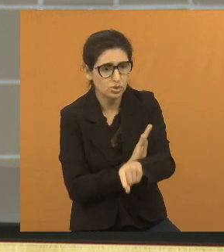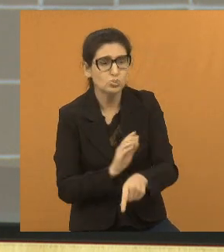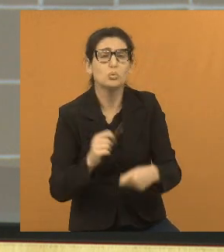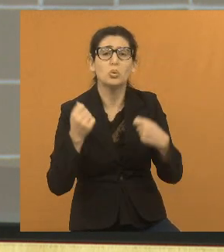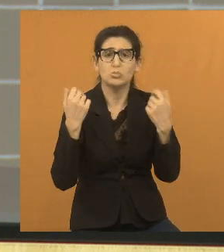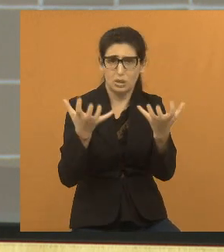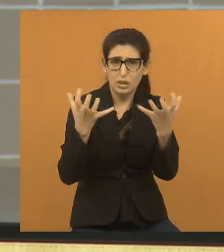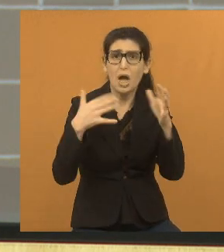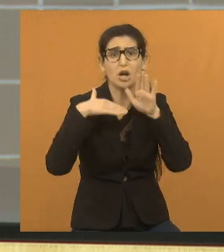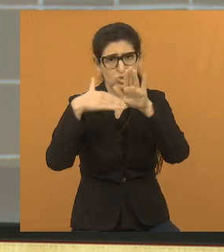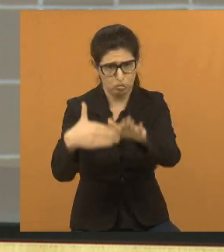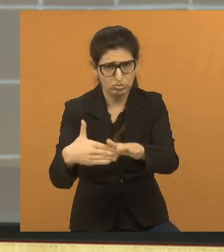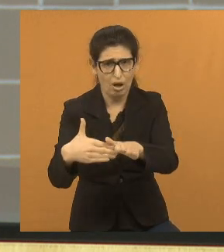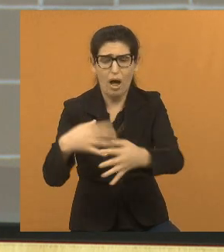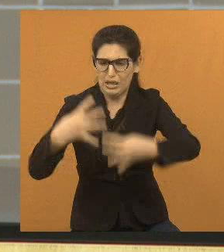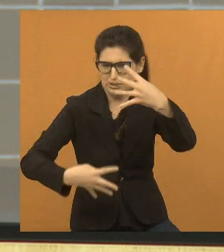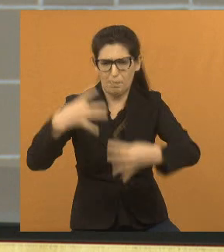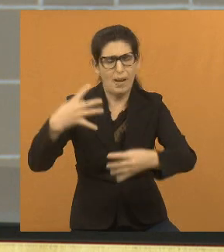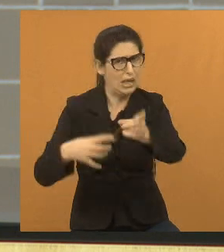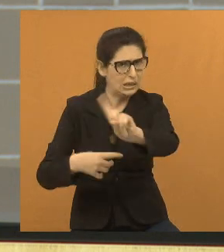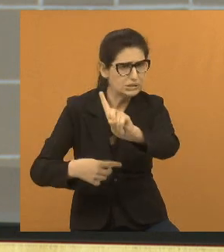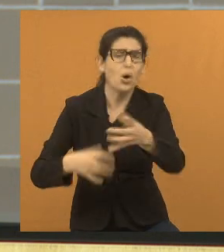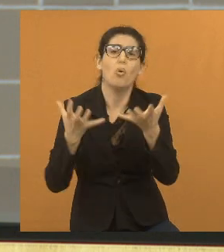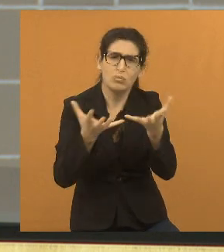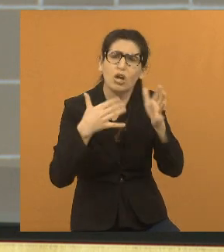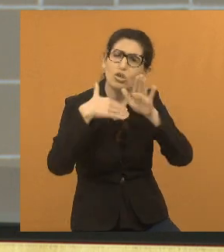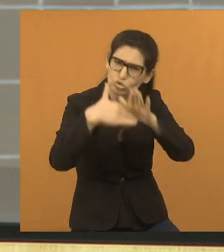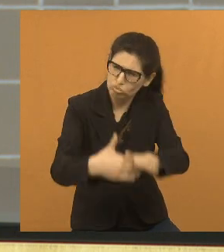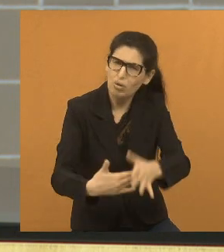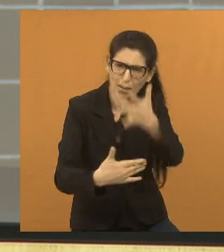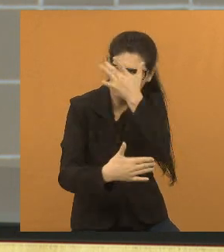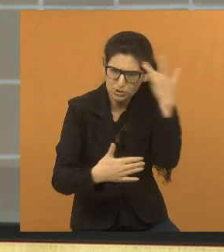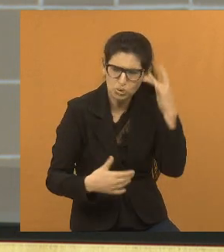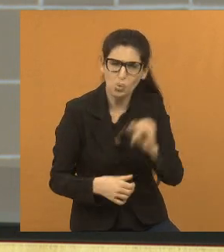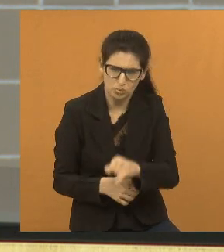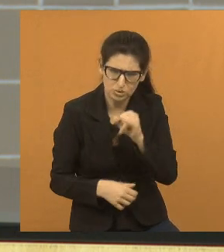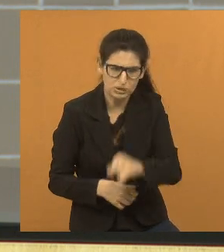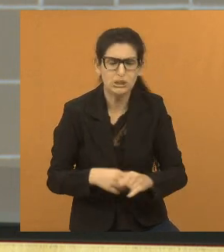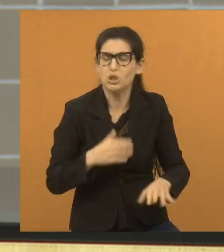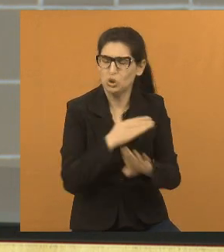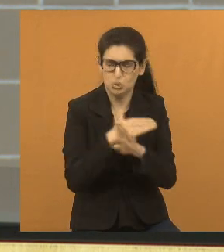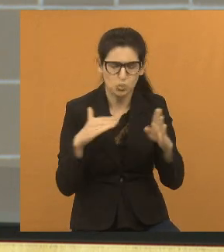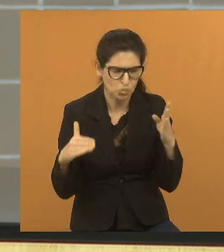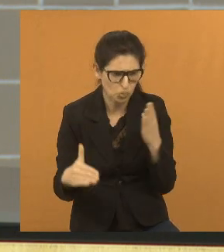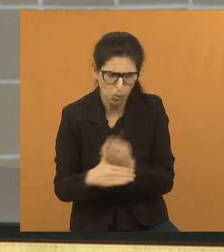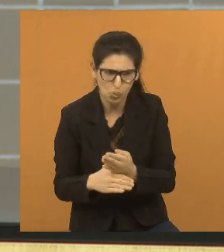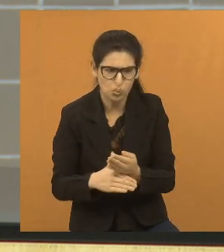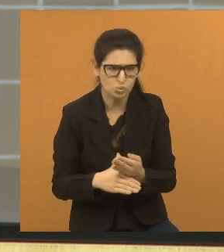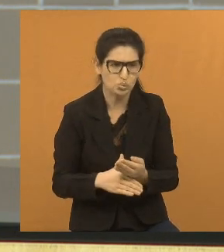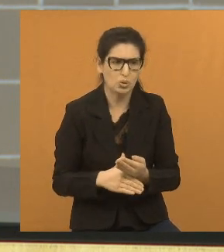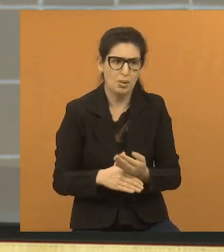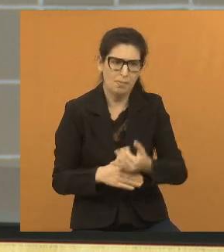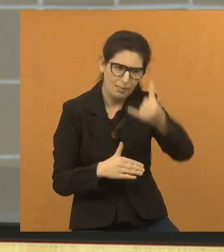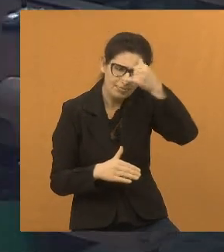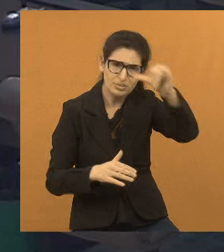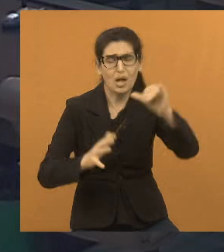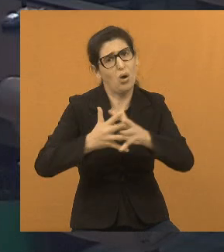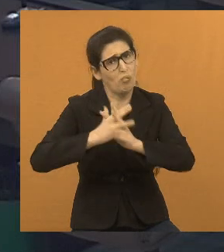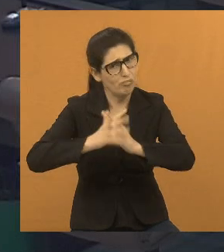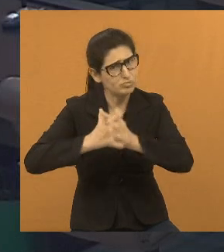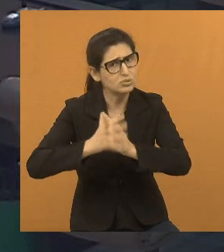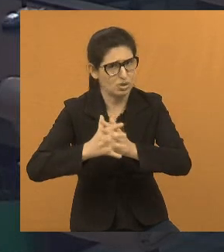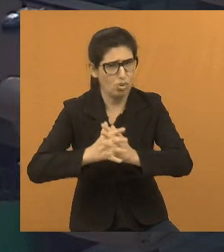aí trabalhando para atender da melhor maneira possível a todos os interesses, sem que haja conflito.